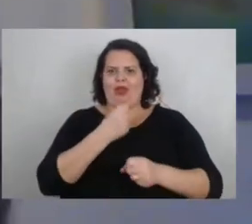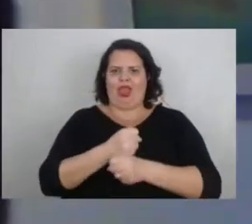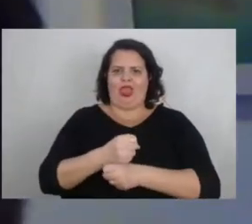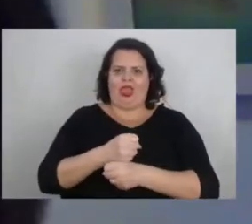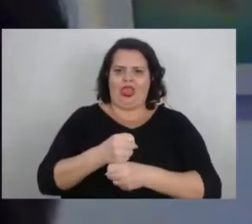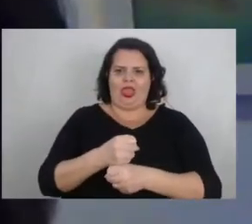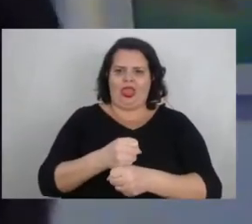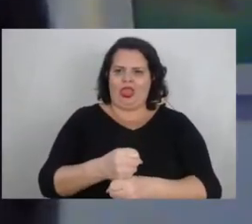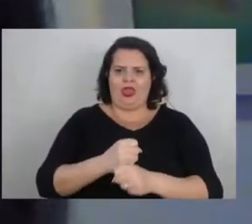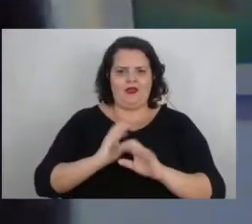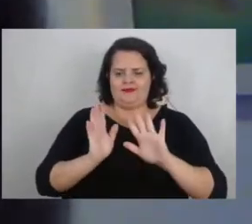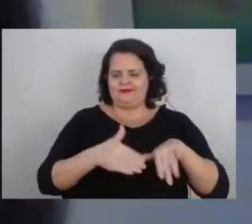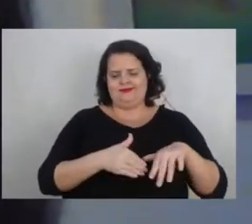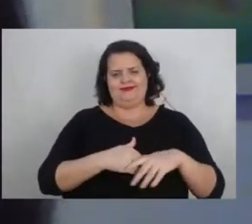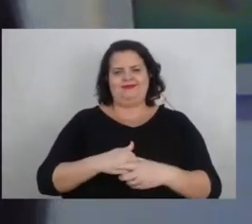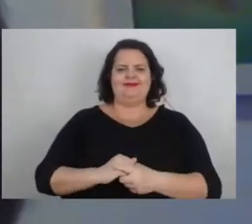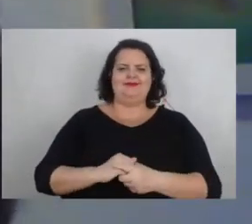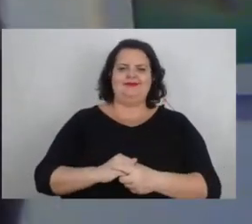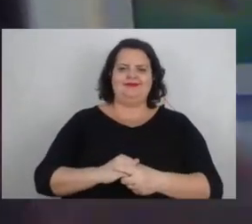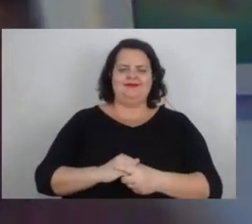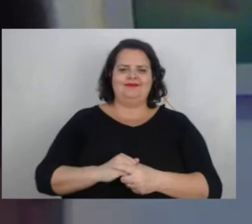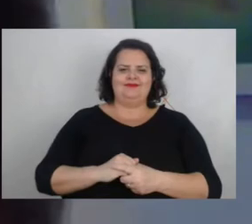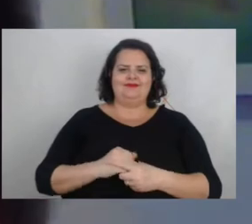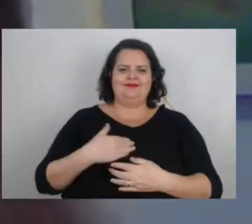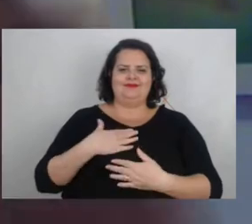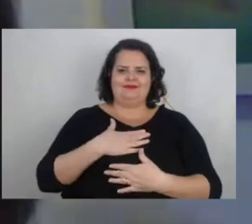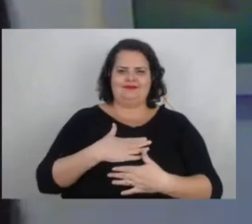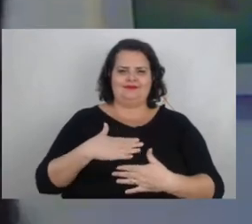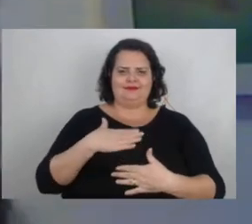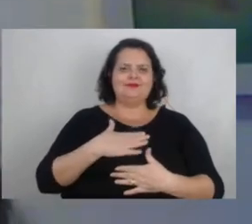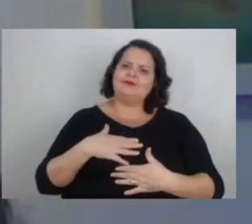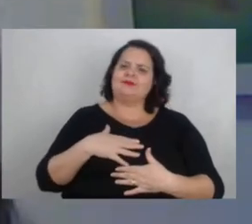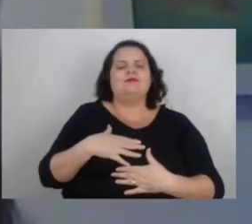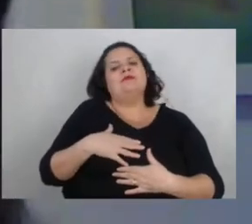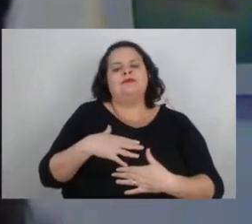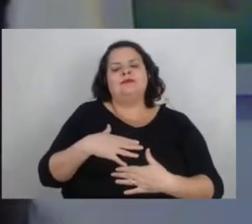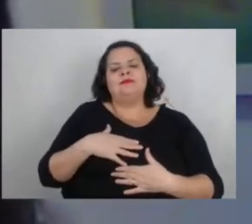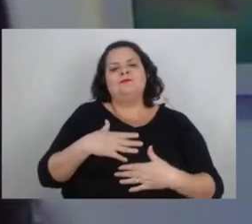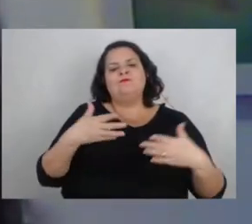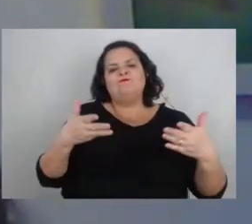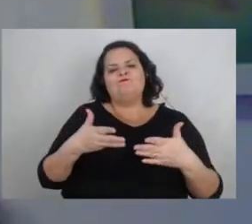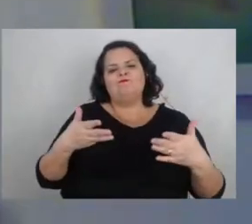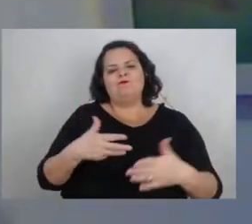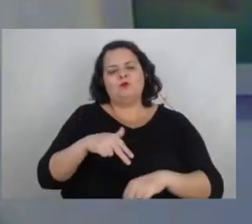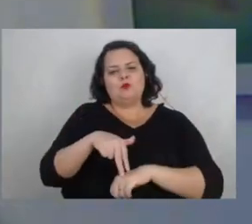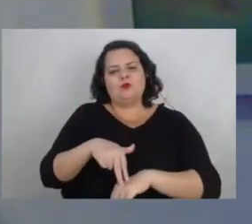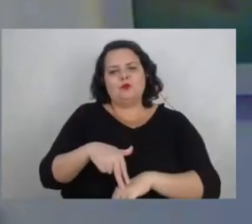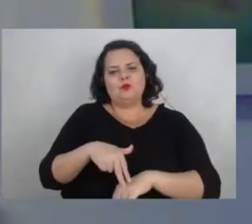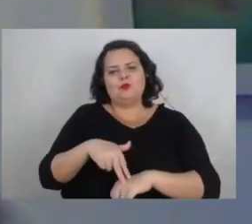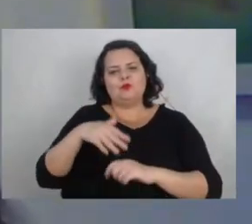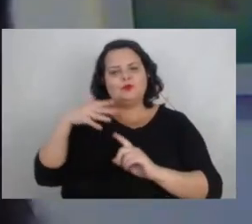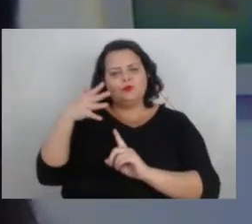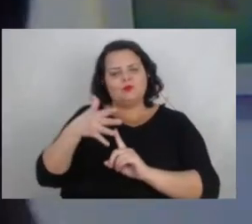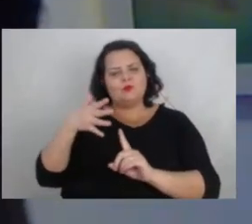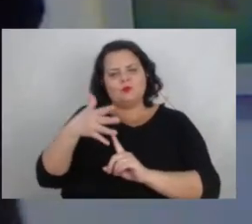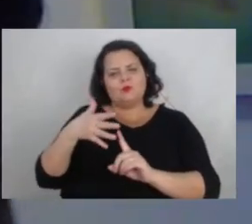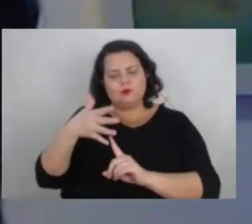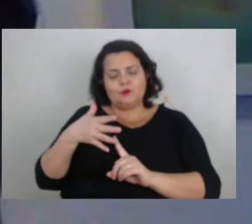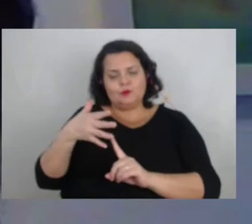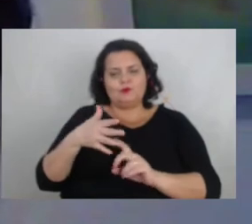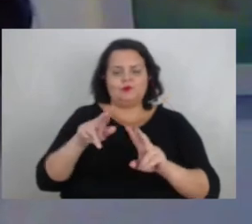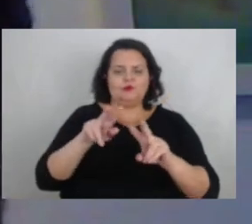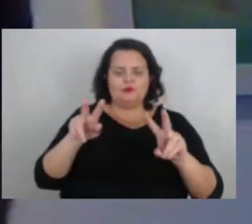tempo. Então, é um prazer grande, né, de sair. Foi me pedido para falar um pouco